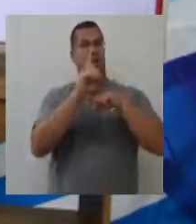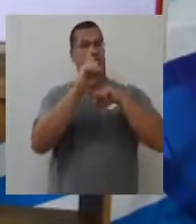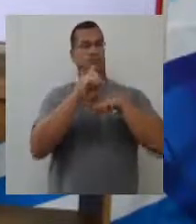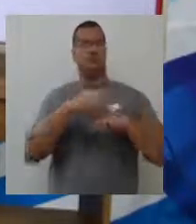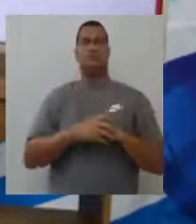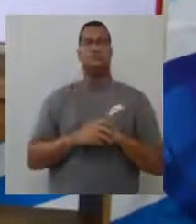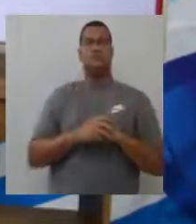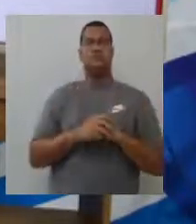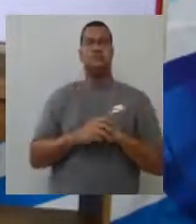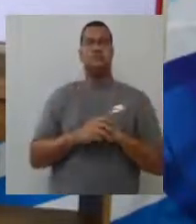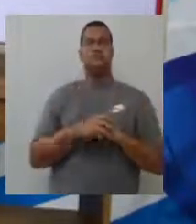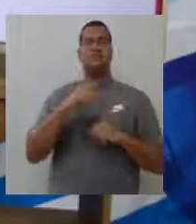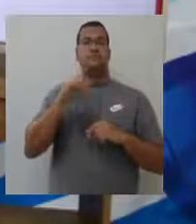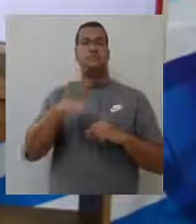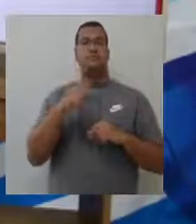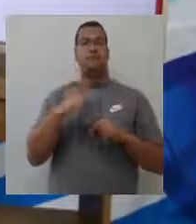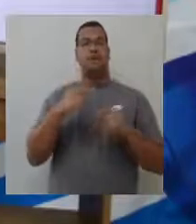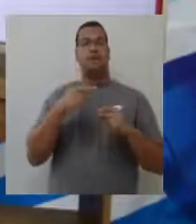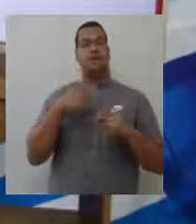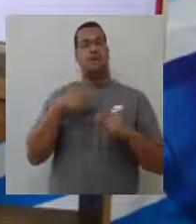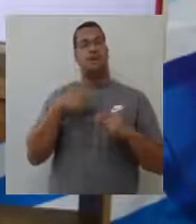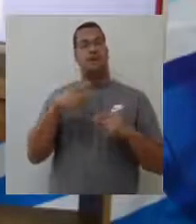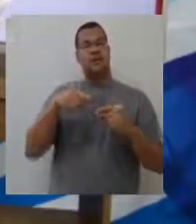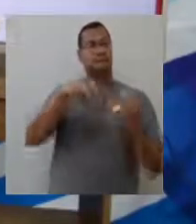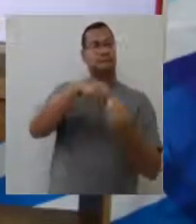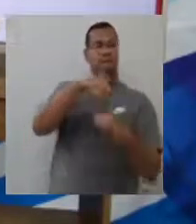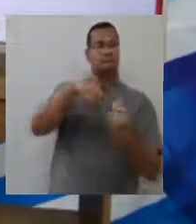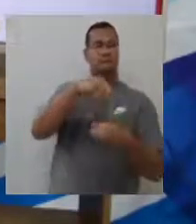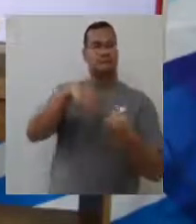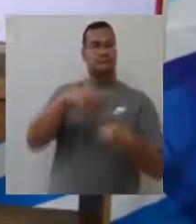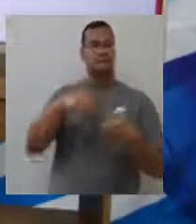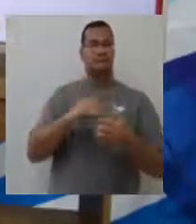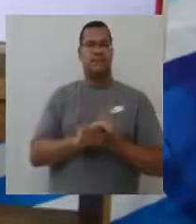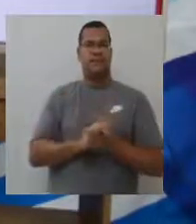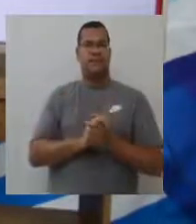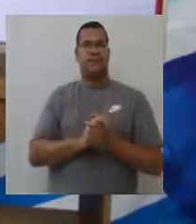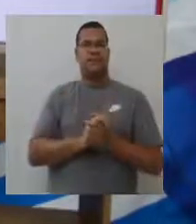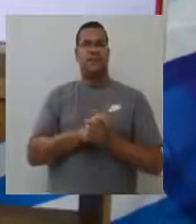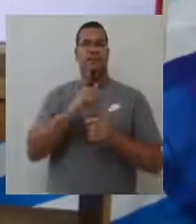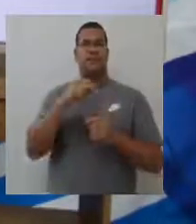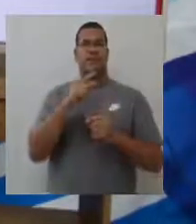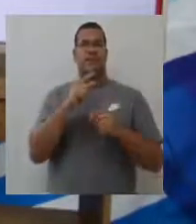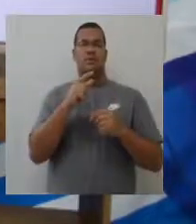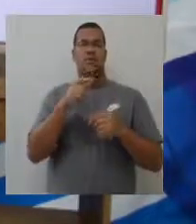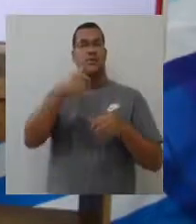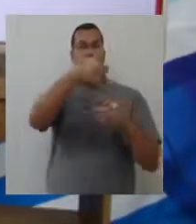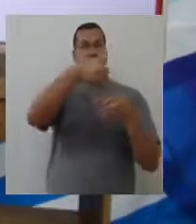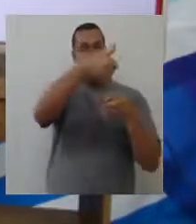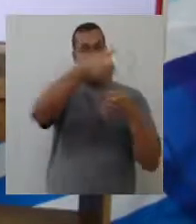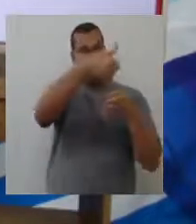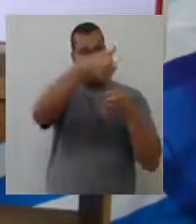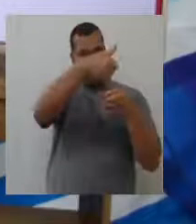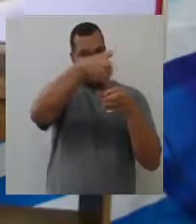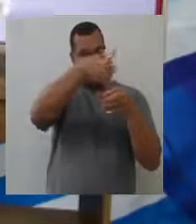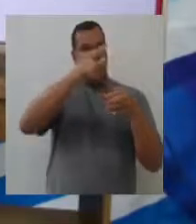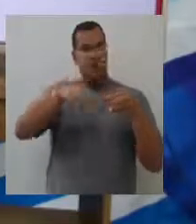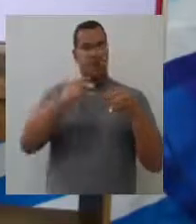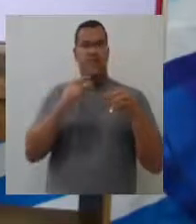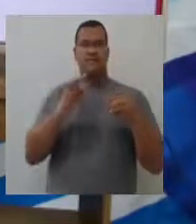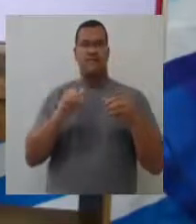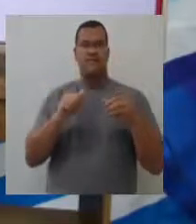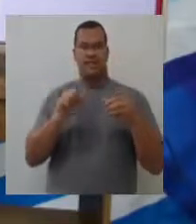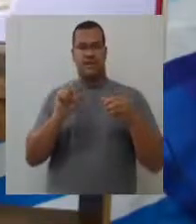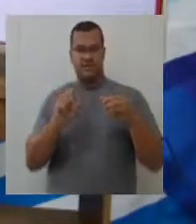justamente isso, é a parte homogênea de uma mistura heterogênea. Então a parte homogênea do óleo é uma fase. A parte homogênea